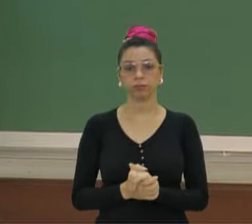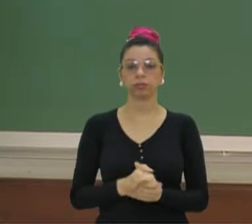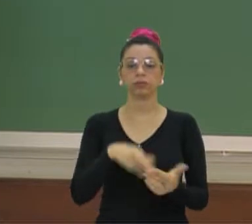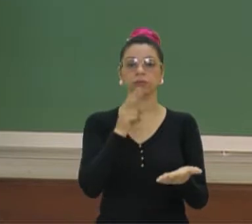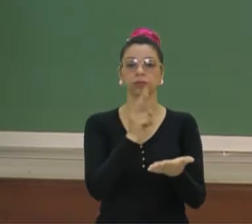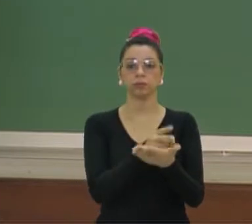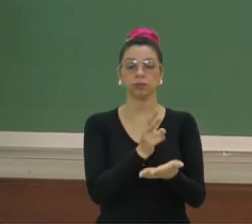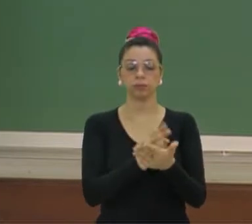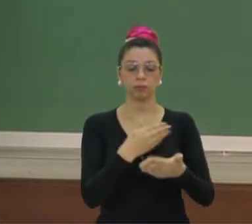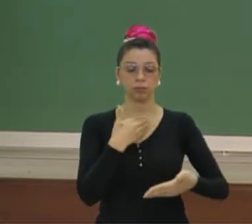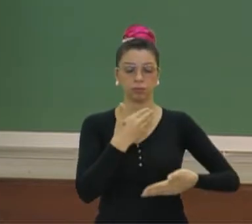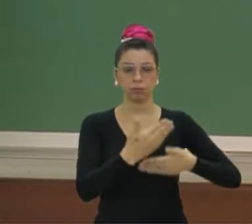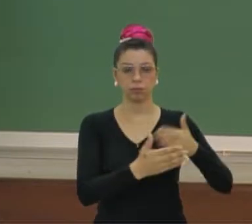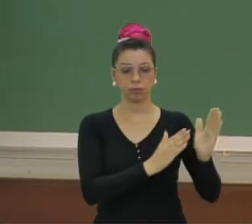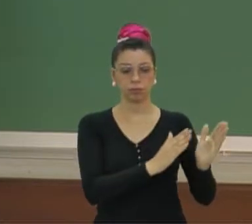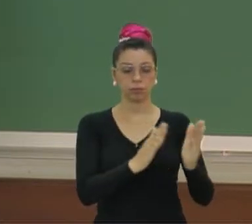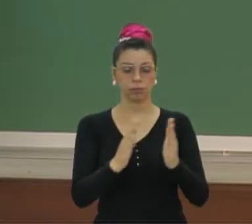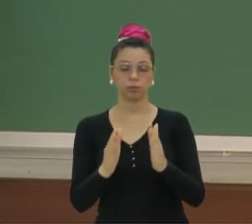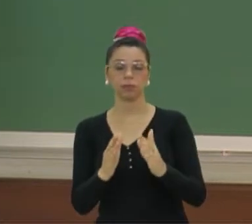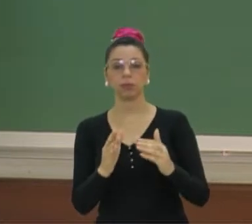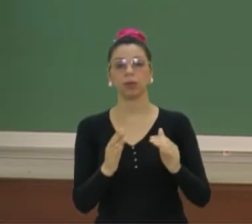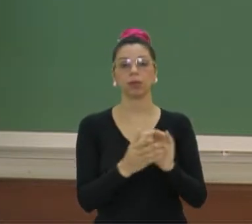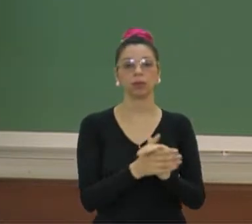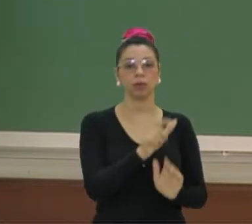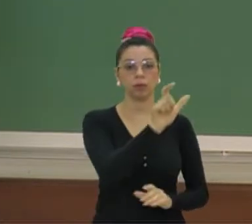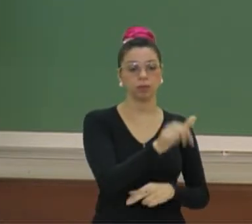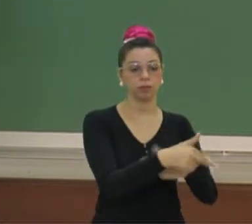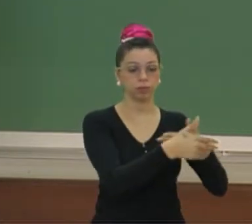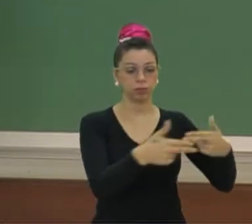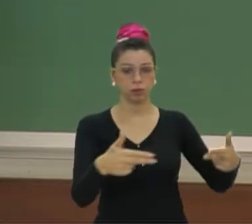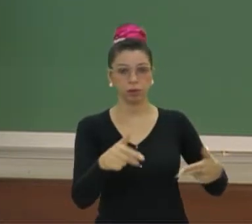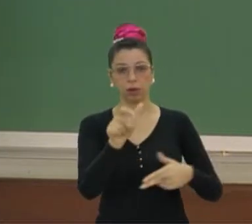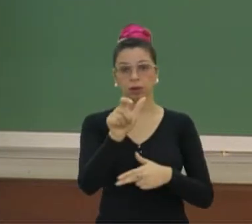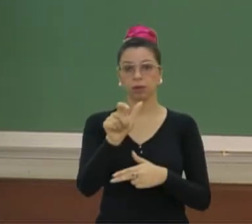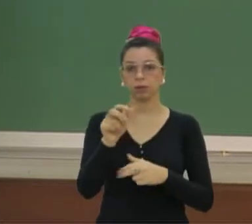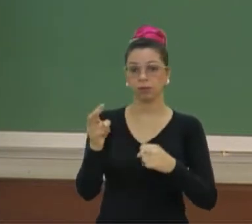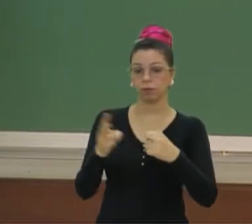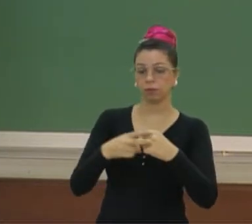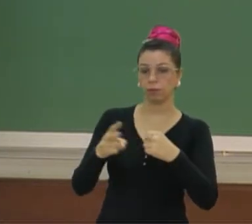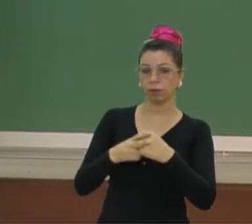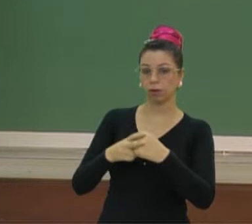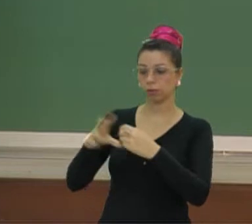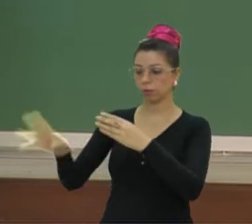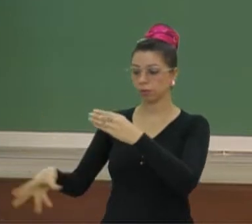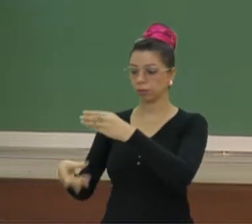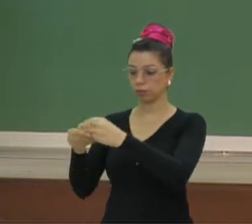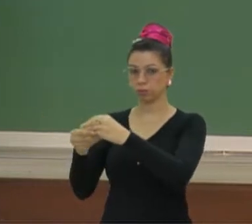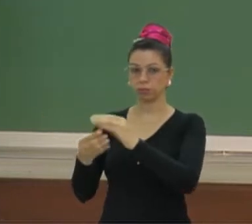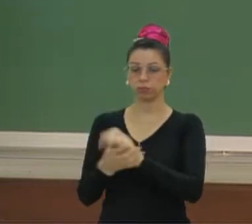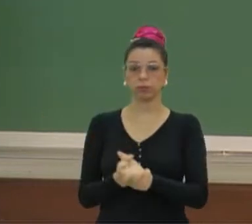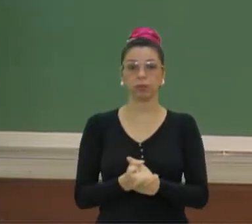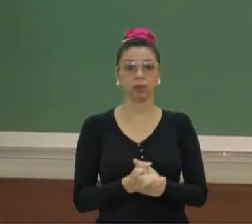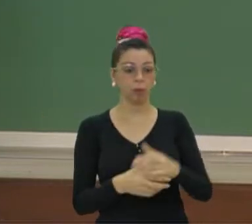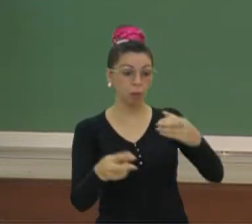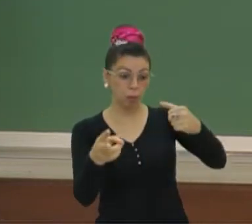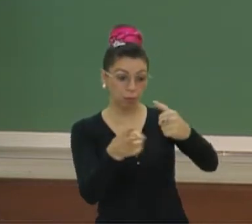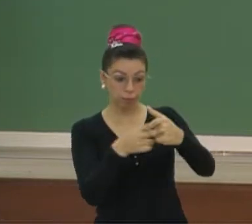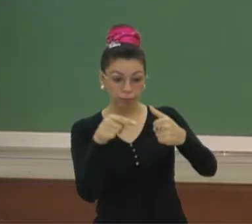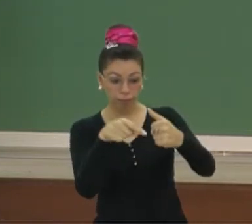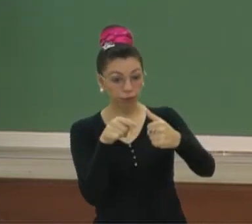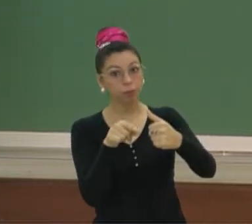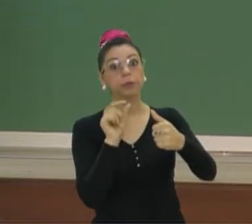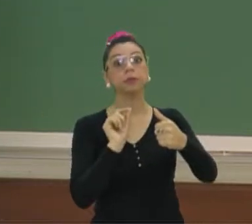vamos seguir a ordem. Na forma afirmativa, sujeito, verbo e complemento, o verbo sempre no passado, fazendo relação